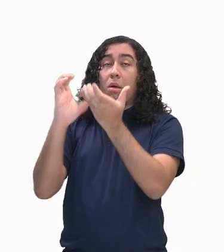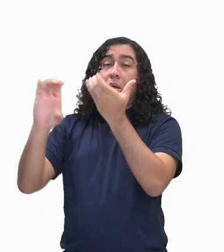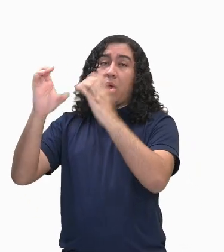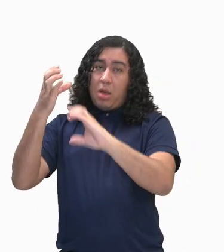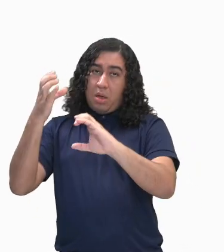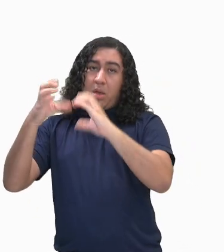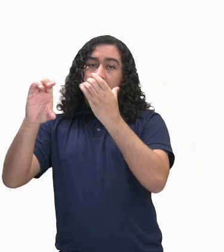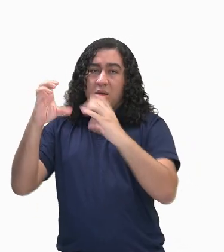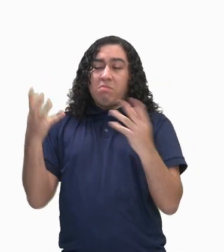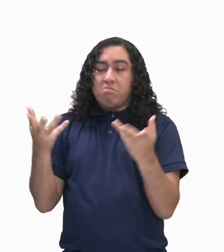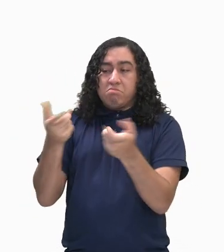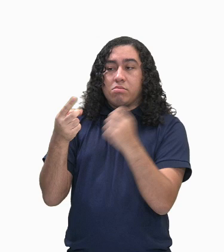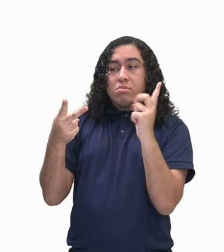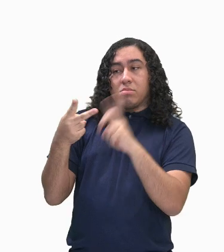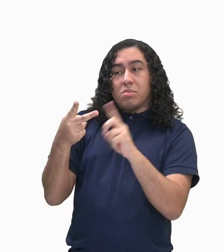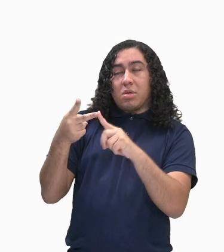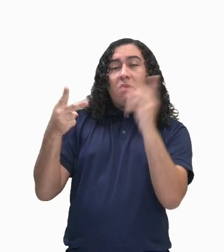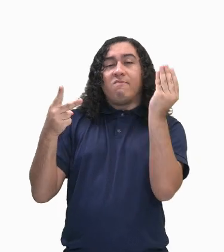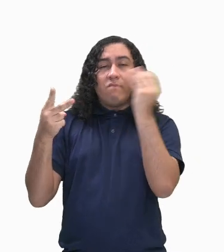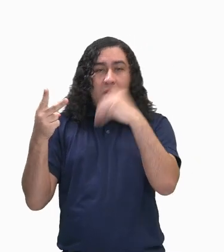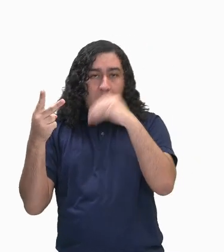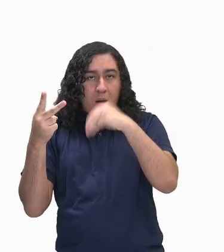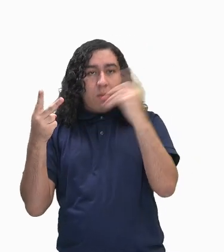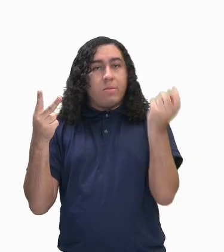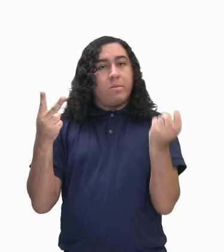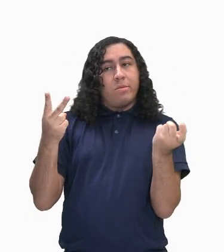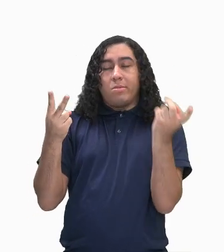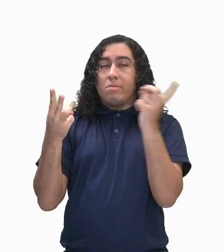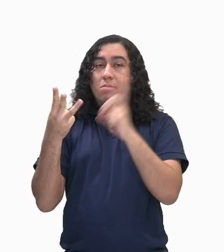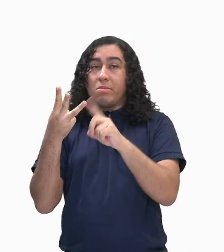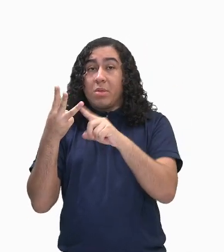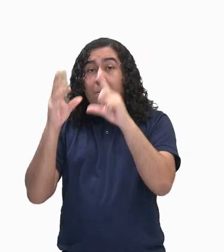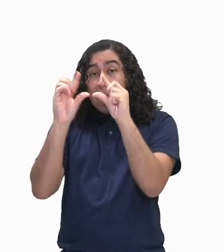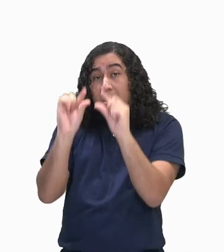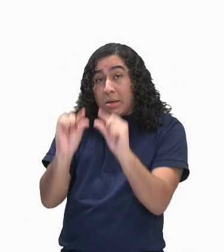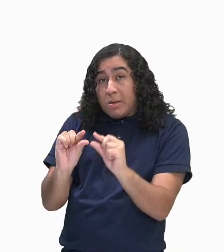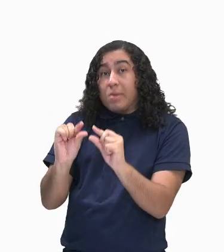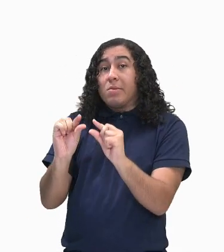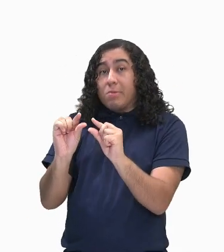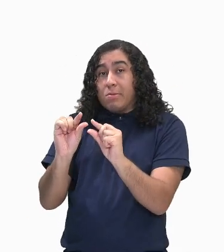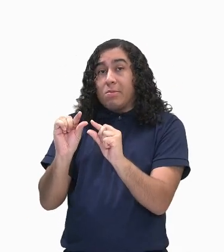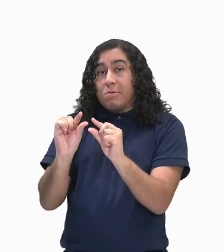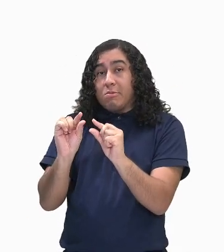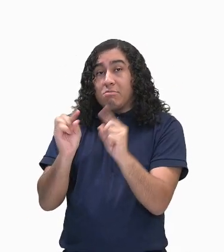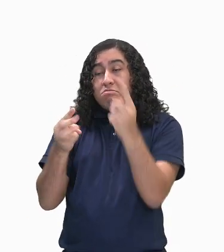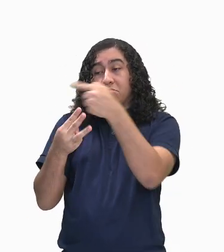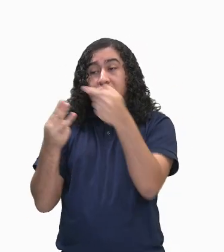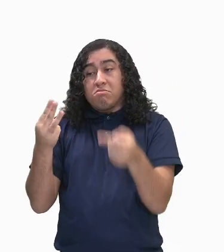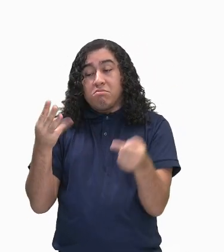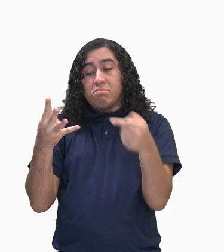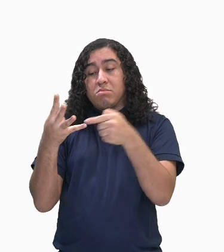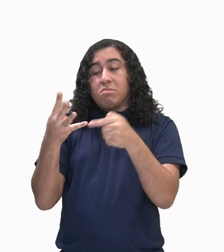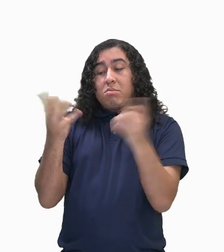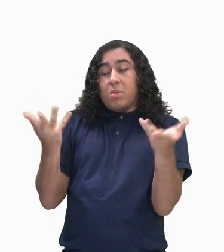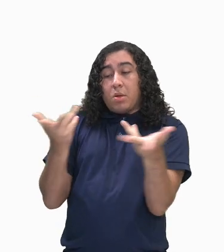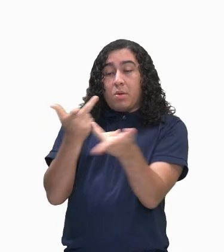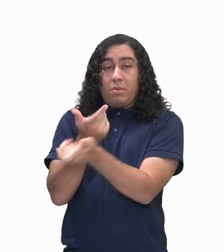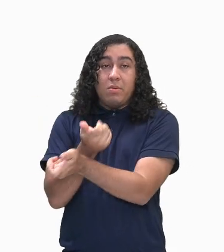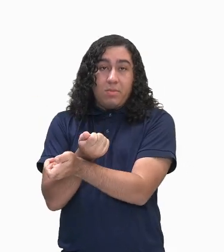muito bem, ele é frágil, ele é pequenininho, ele é